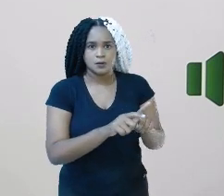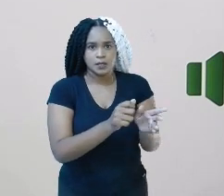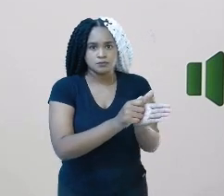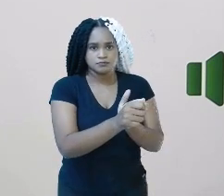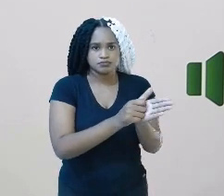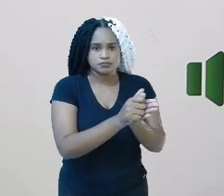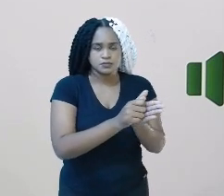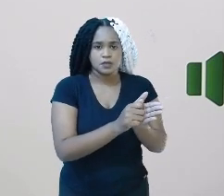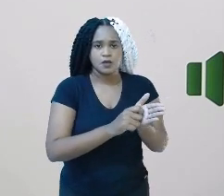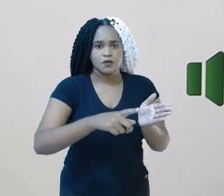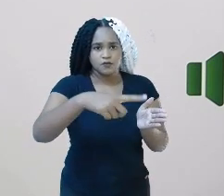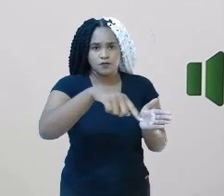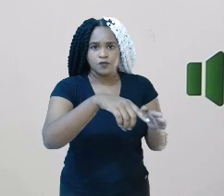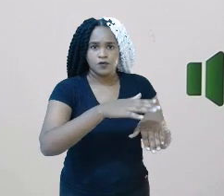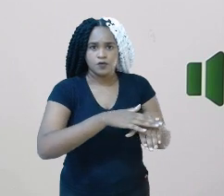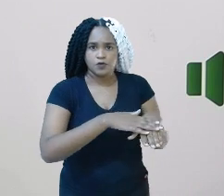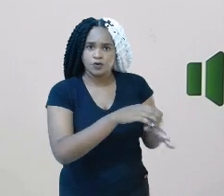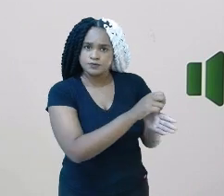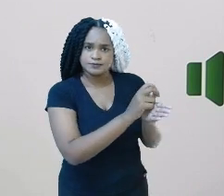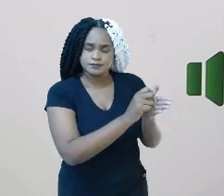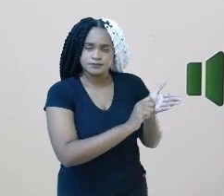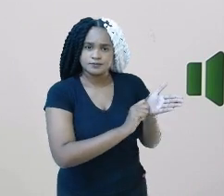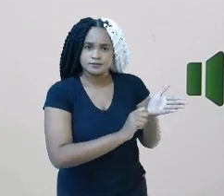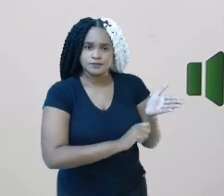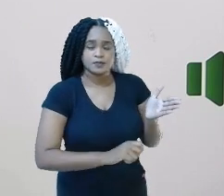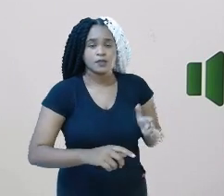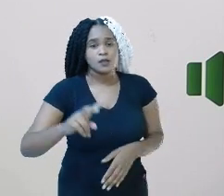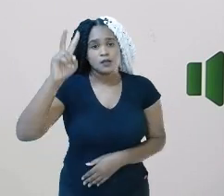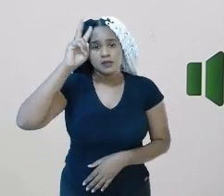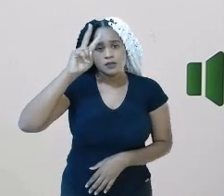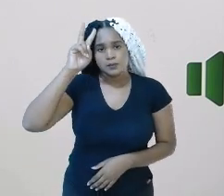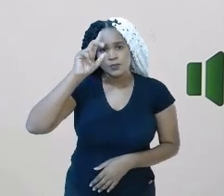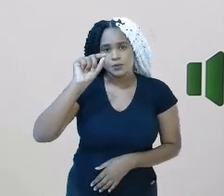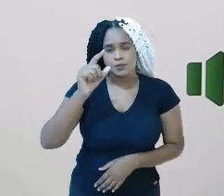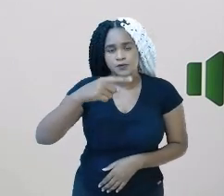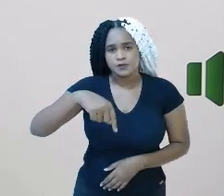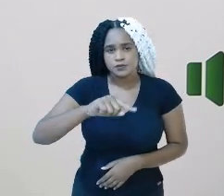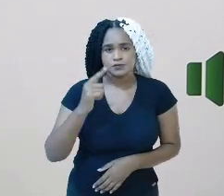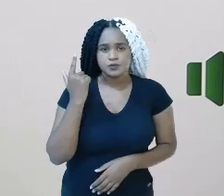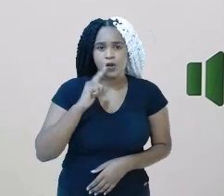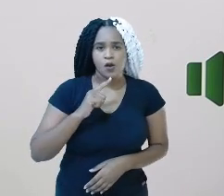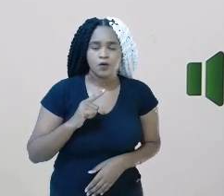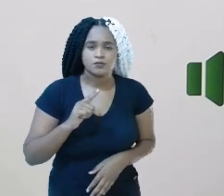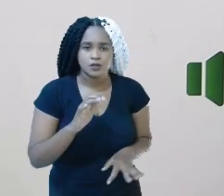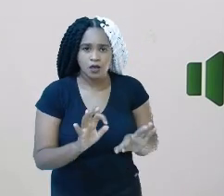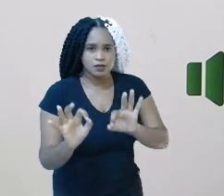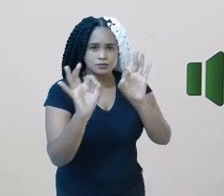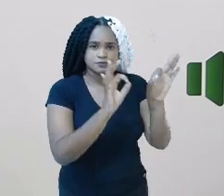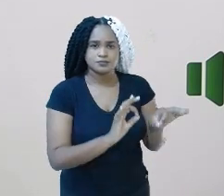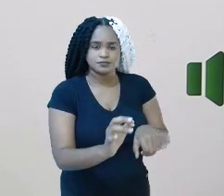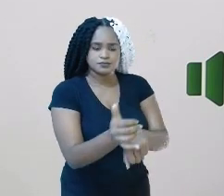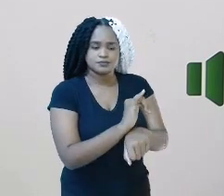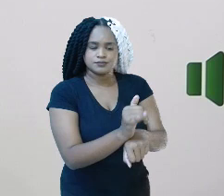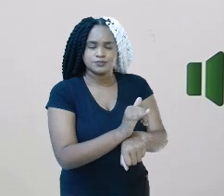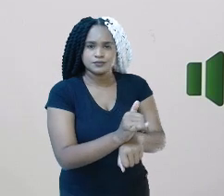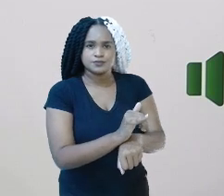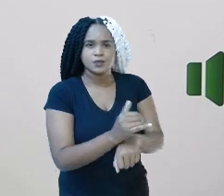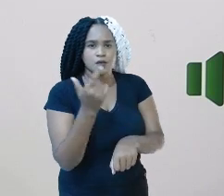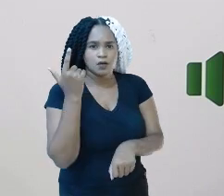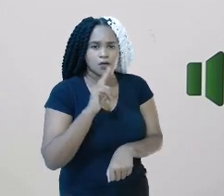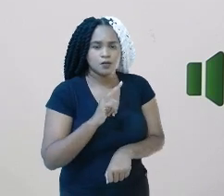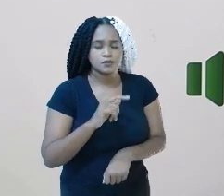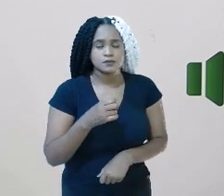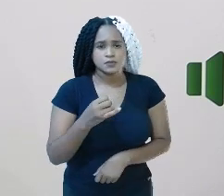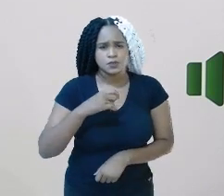as anotações que você precisa. Lembrando que você pode acessar essa aula novamente no YouTube, tá? Então, se ficar